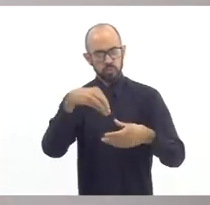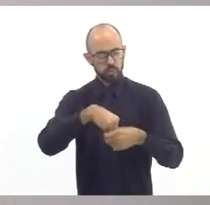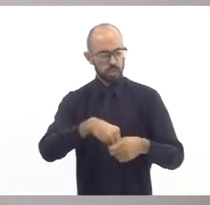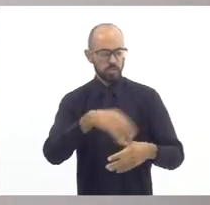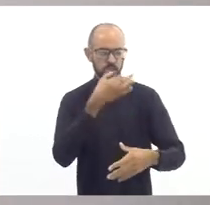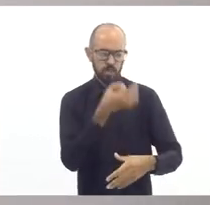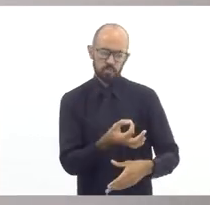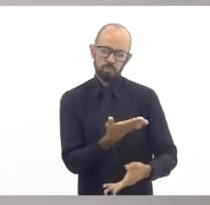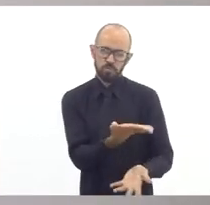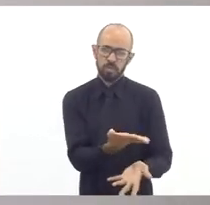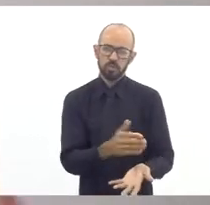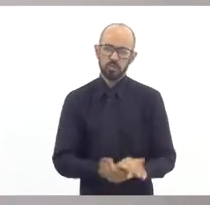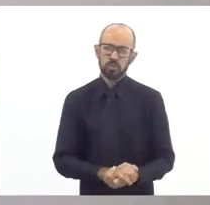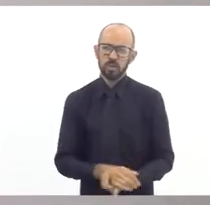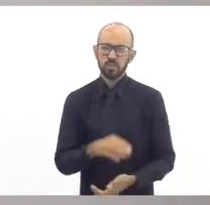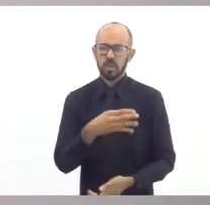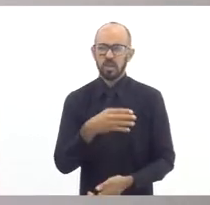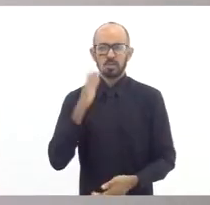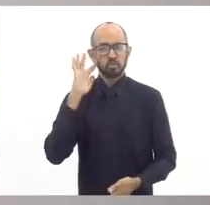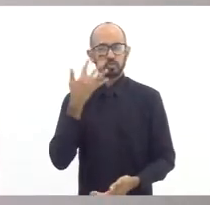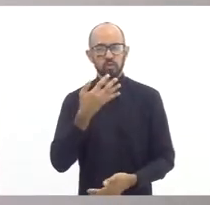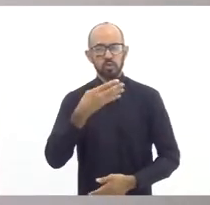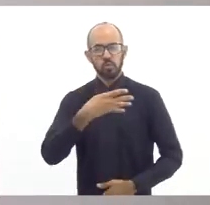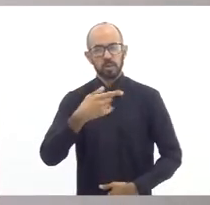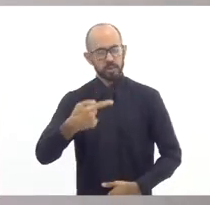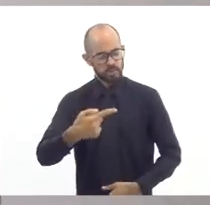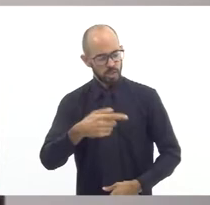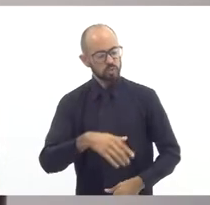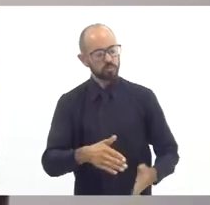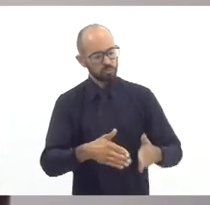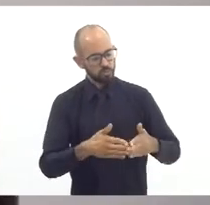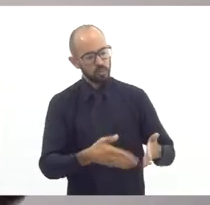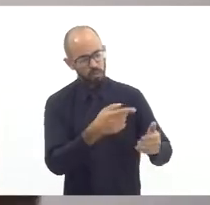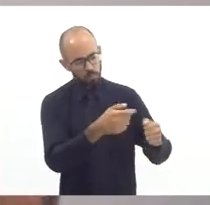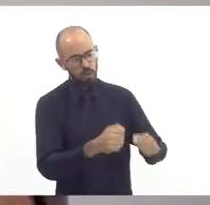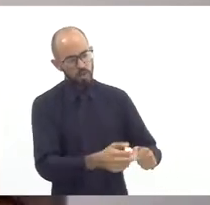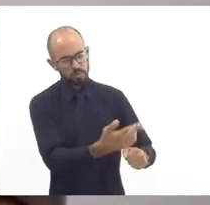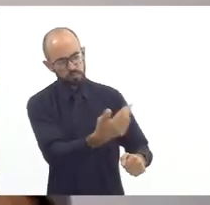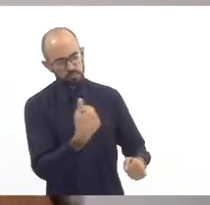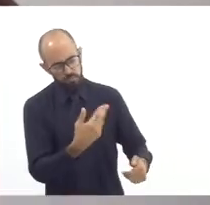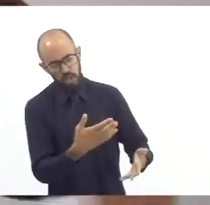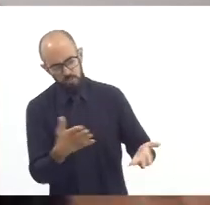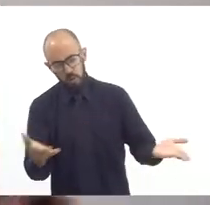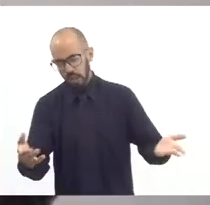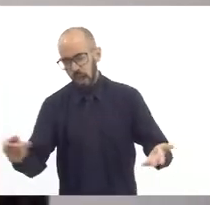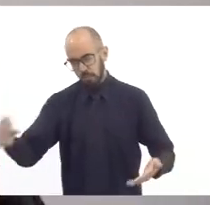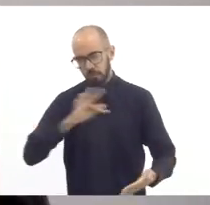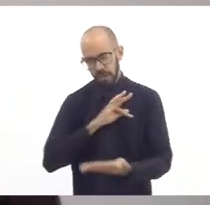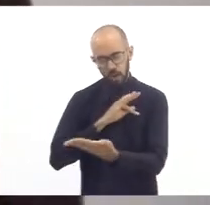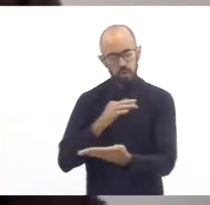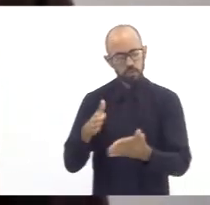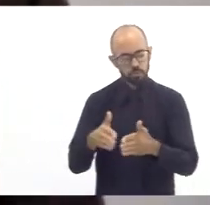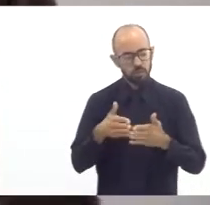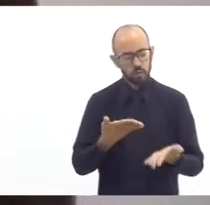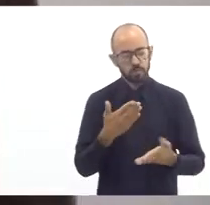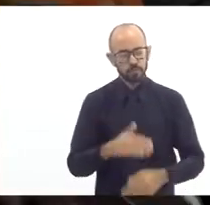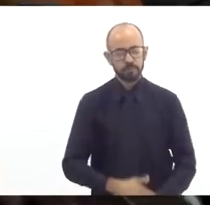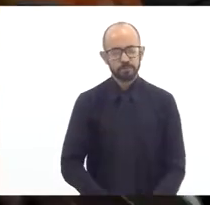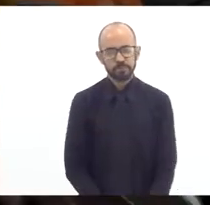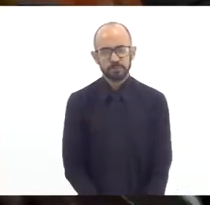argumento dessa resolução 47. Então, dando continuidade à resposta da deputada Marta Rocha.